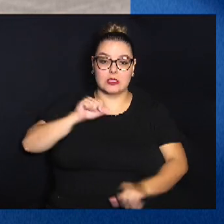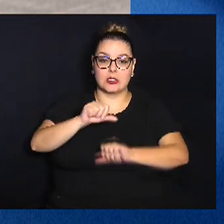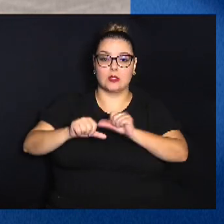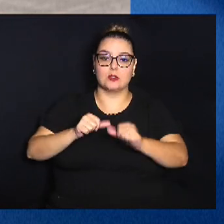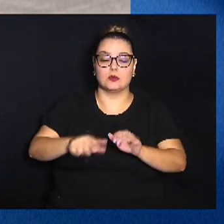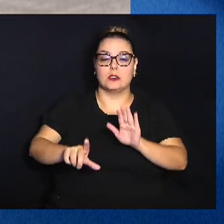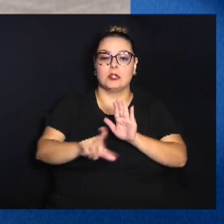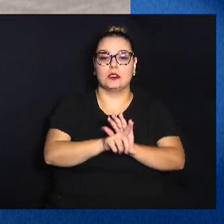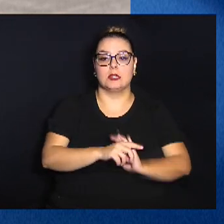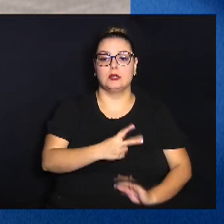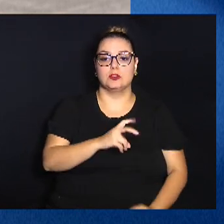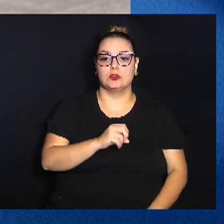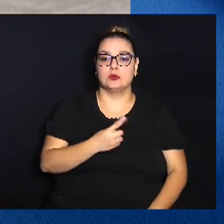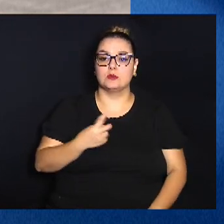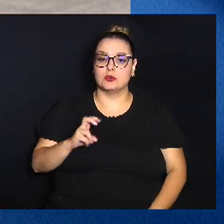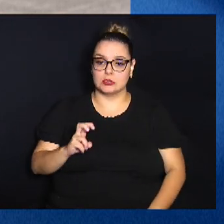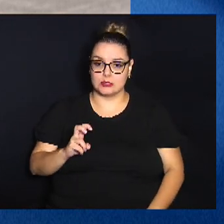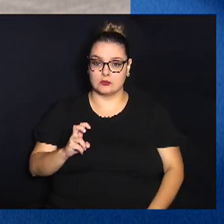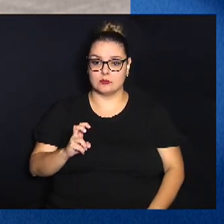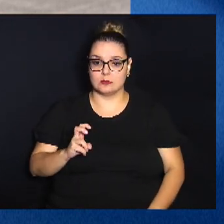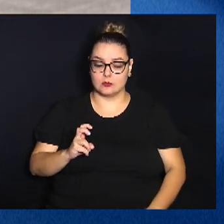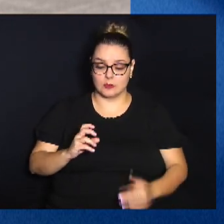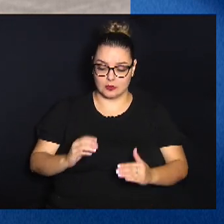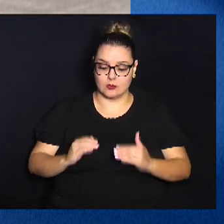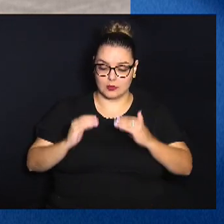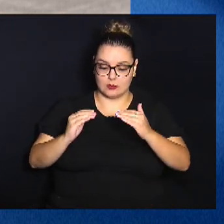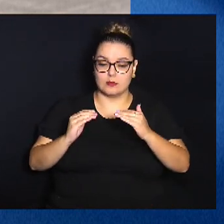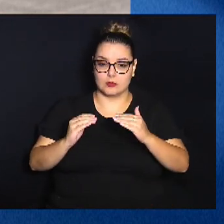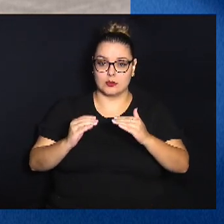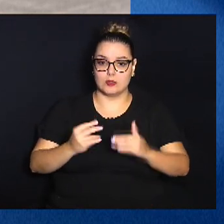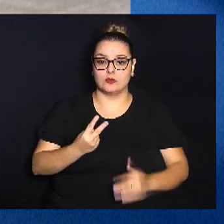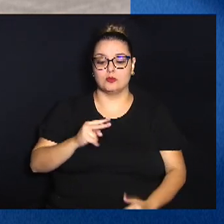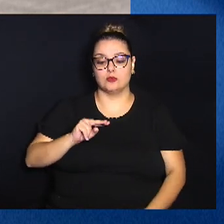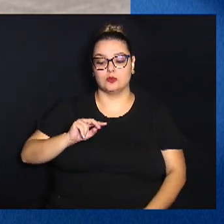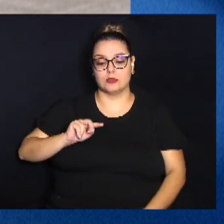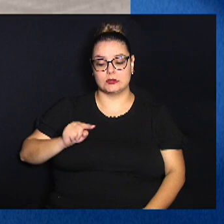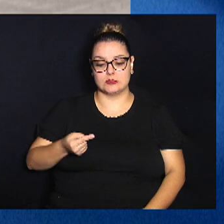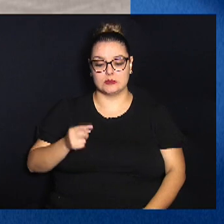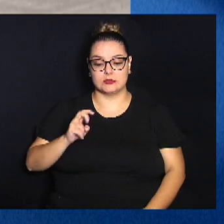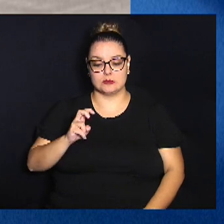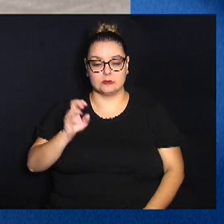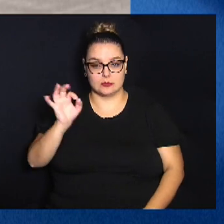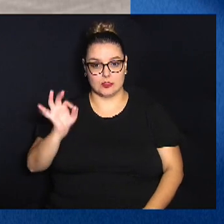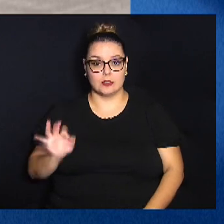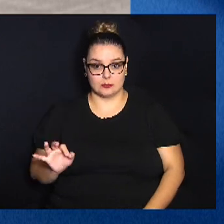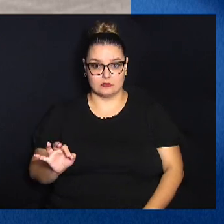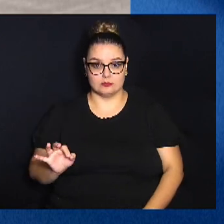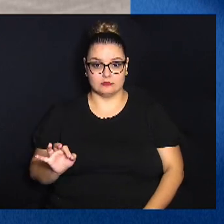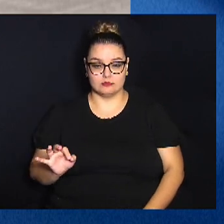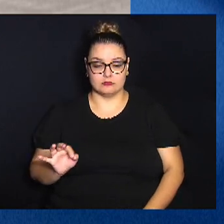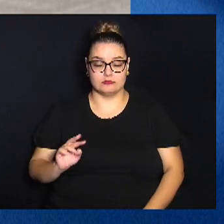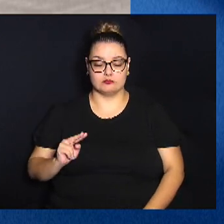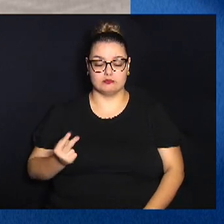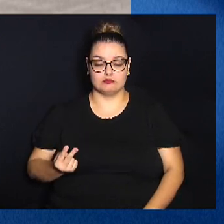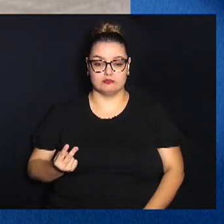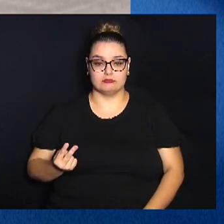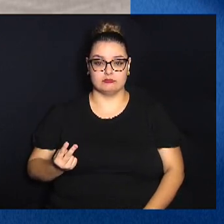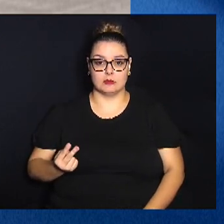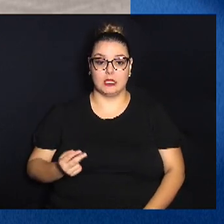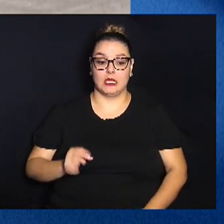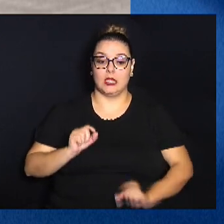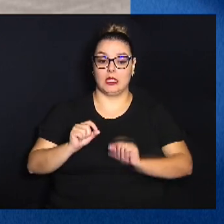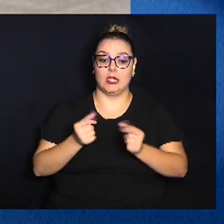de 2015 e eleva em 2,5 vezes valor da multa aplicada a quem danificar o